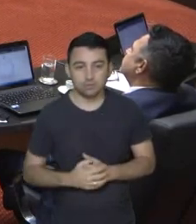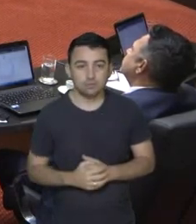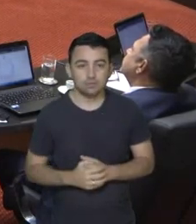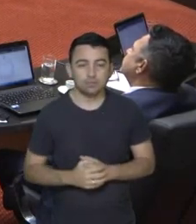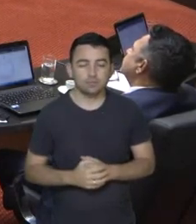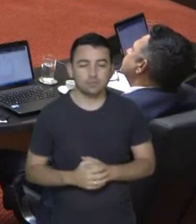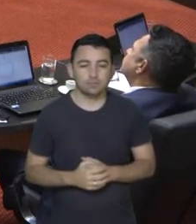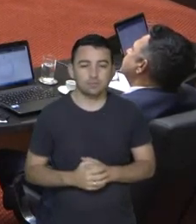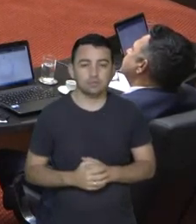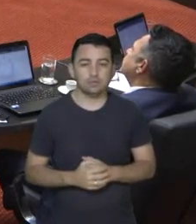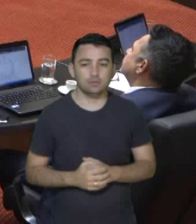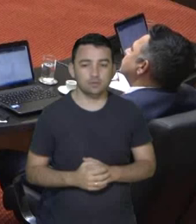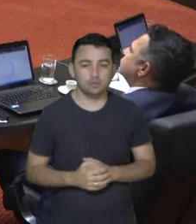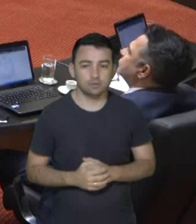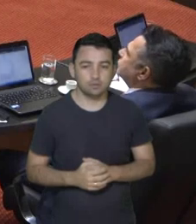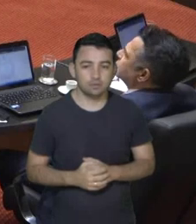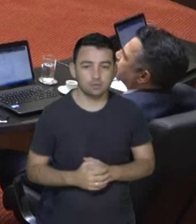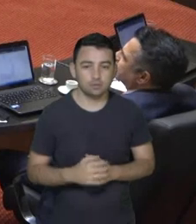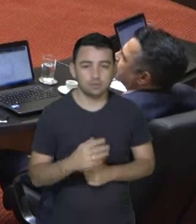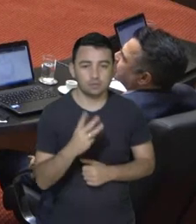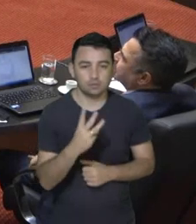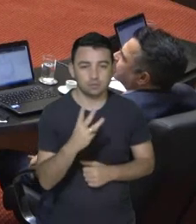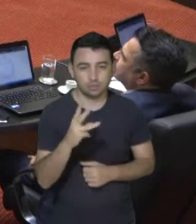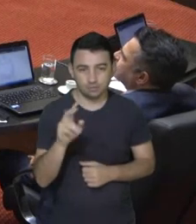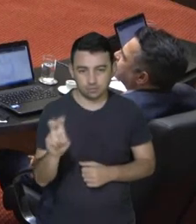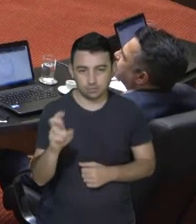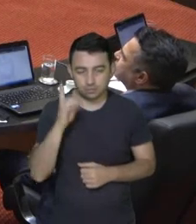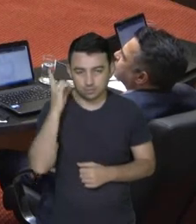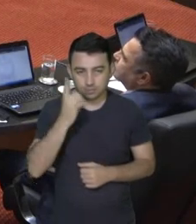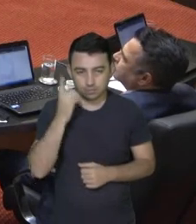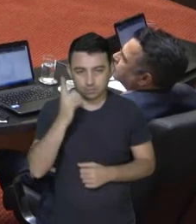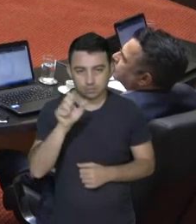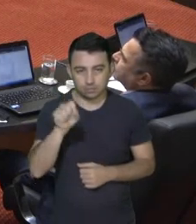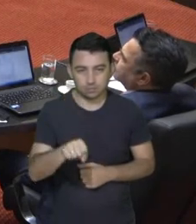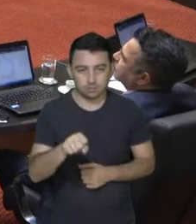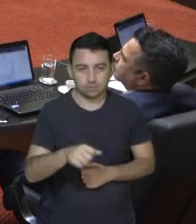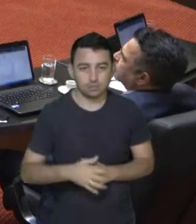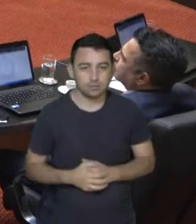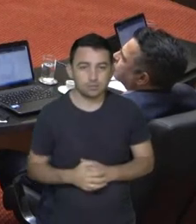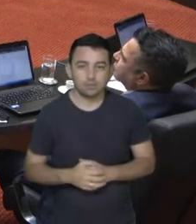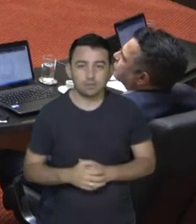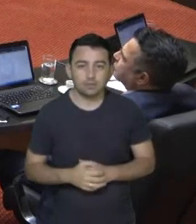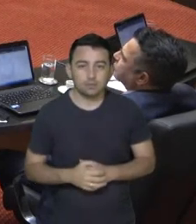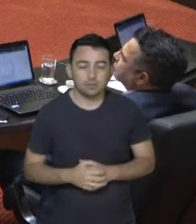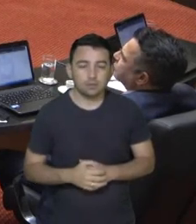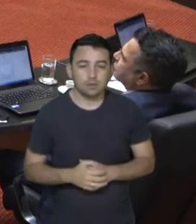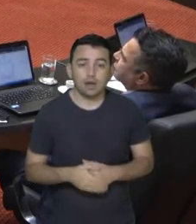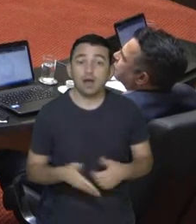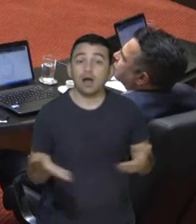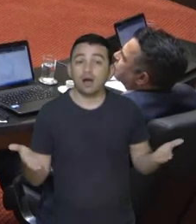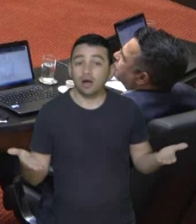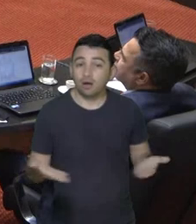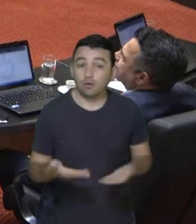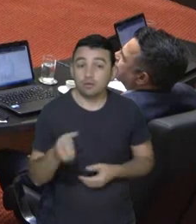35 deputados, sim. Agora sim. Agora nós vamos votar Agora nós vamos...